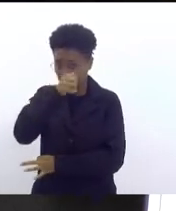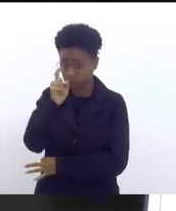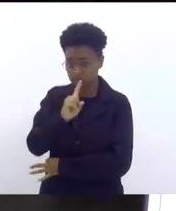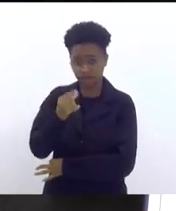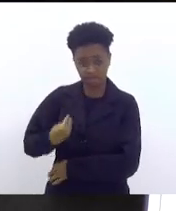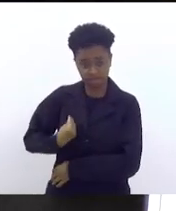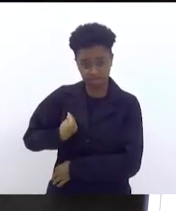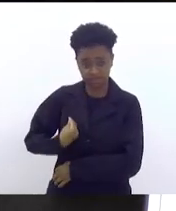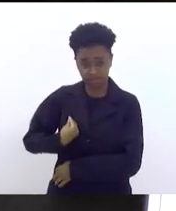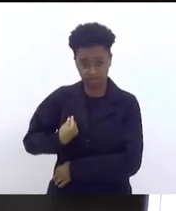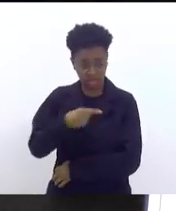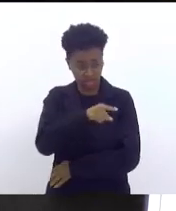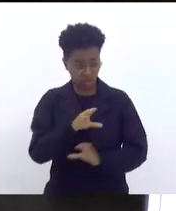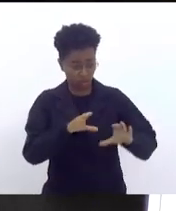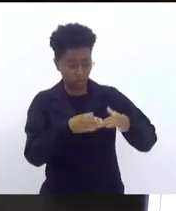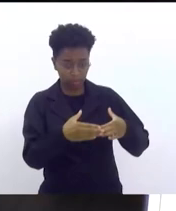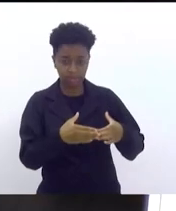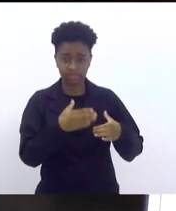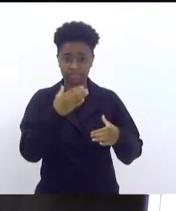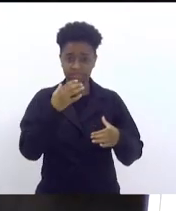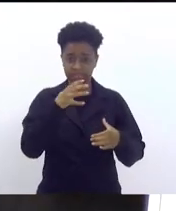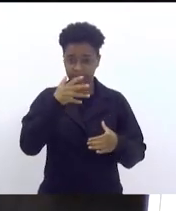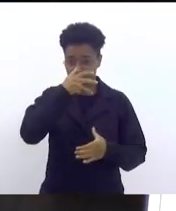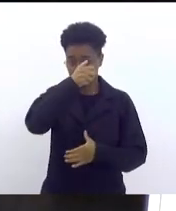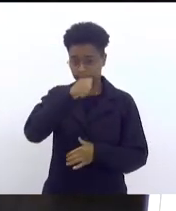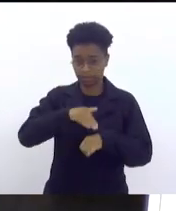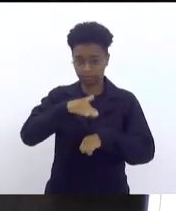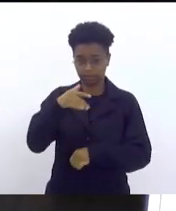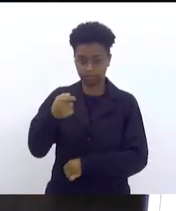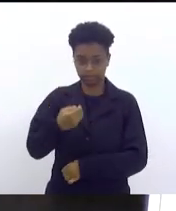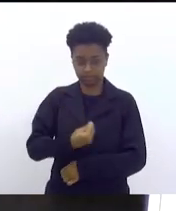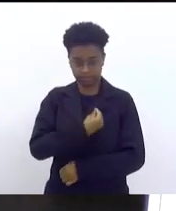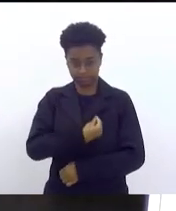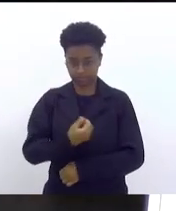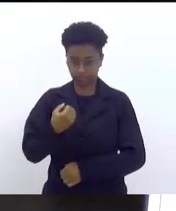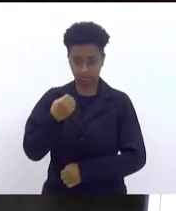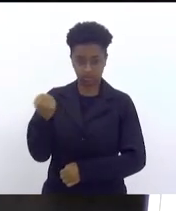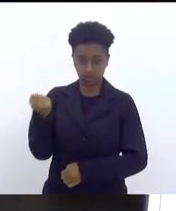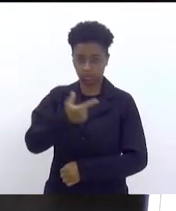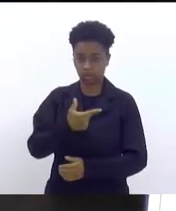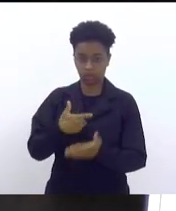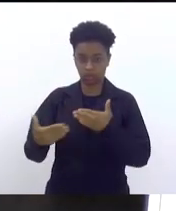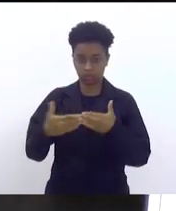séria salvar mais vida que qualquer Caps qualquer